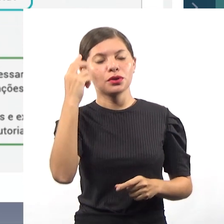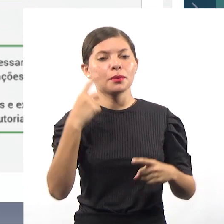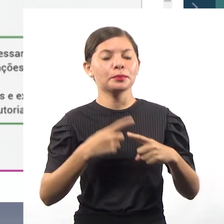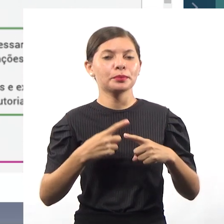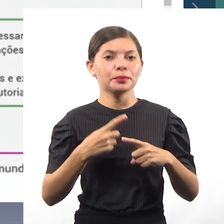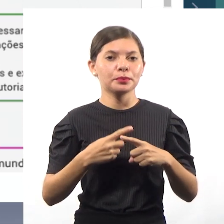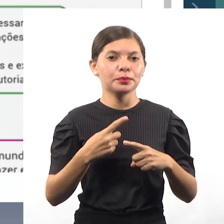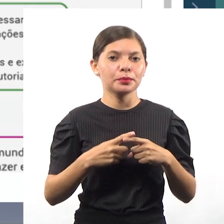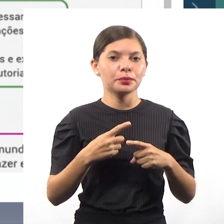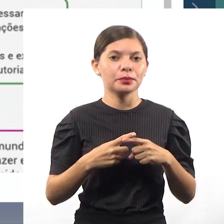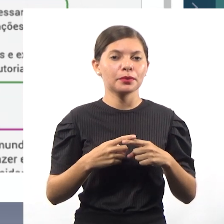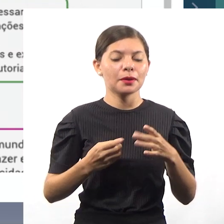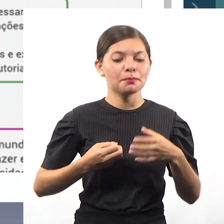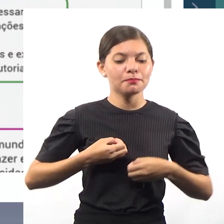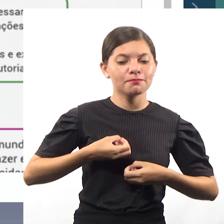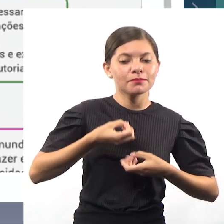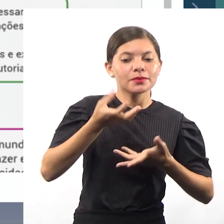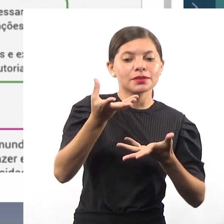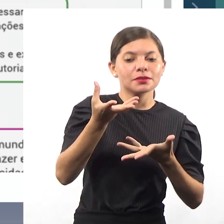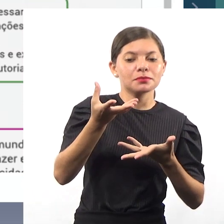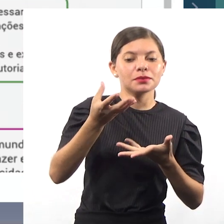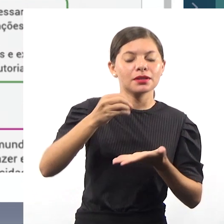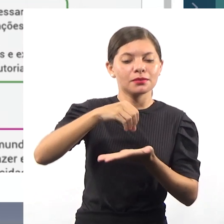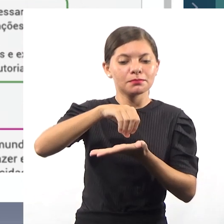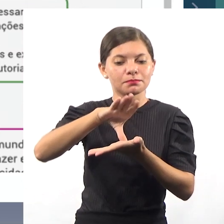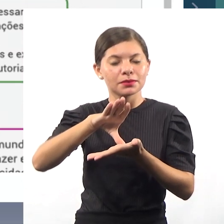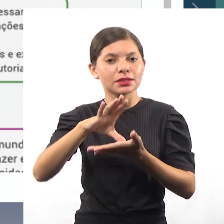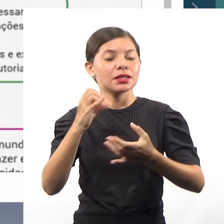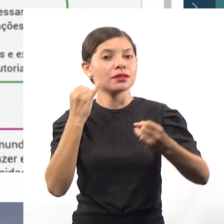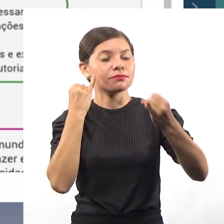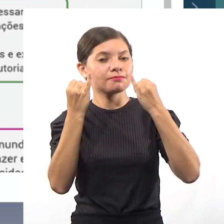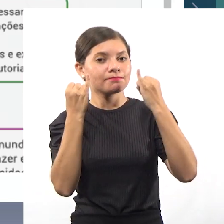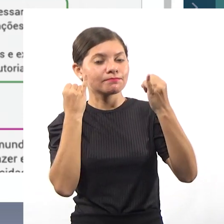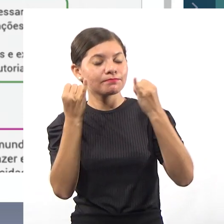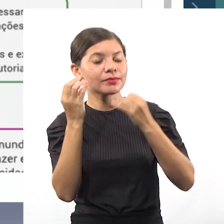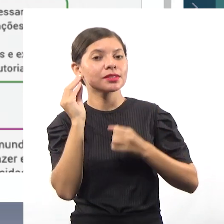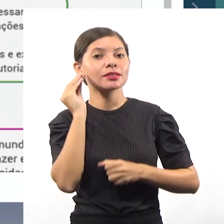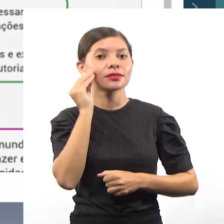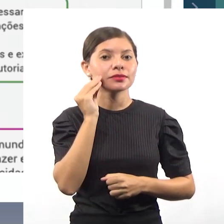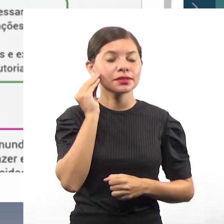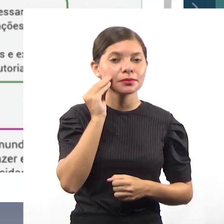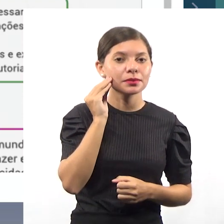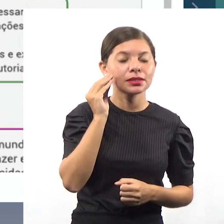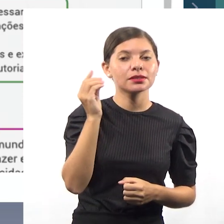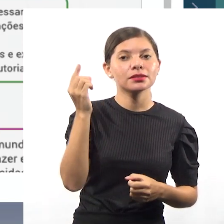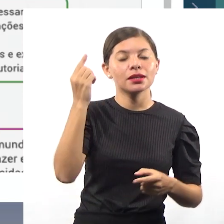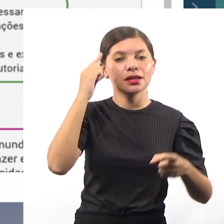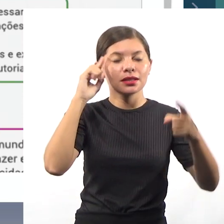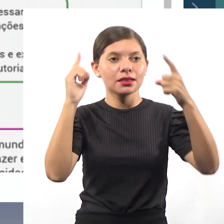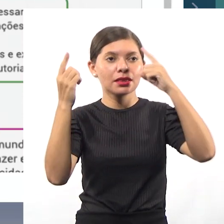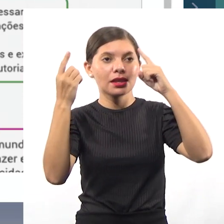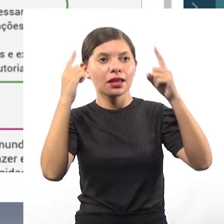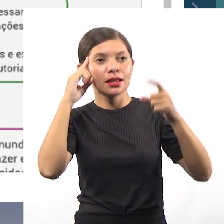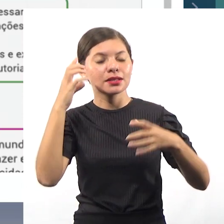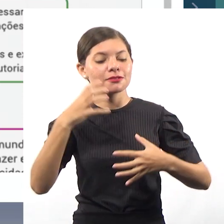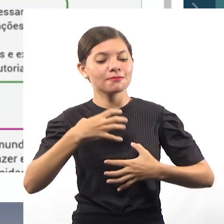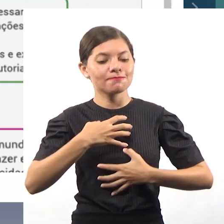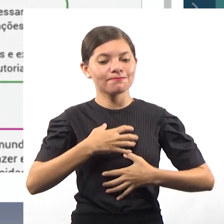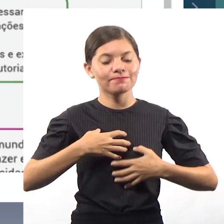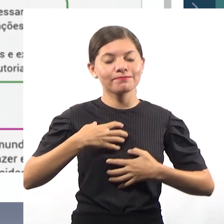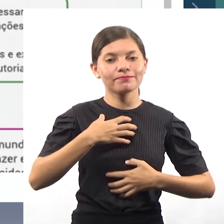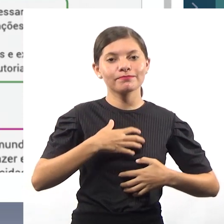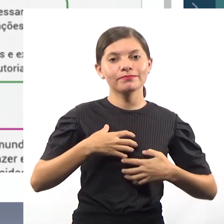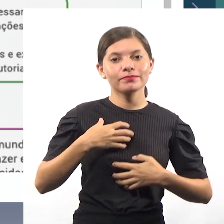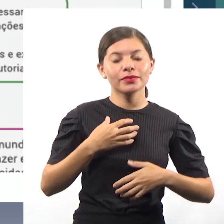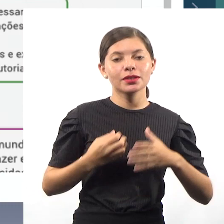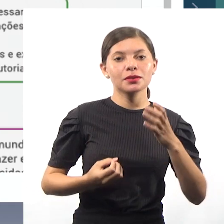quê? Para expressar-se e partilhar informações, experiências, ideias, sentimentos e produzir sentidos que